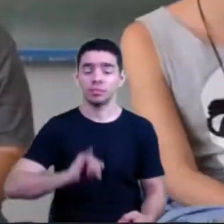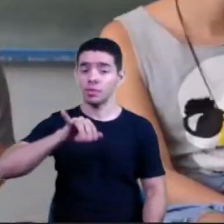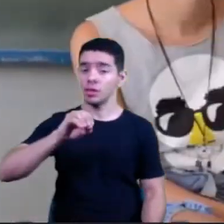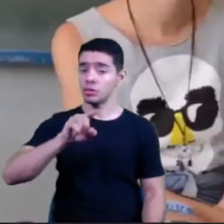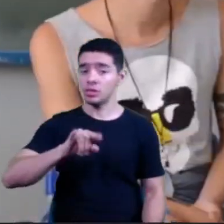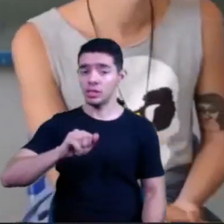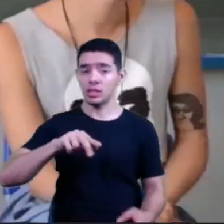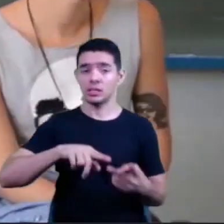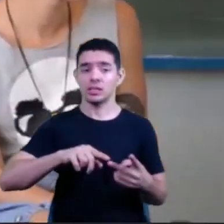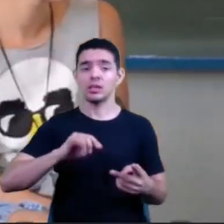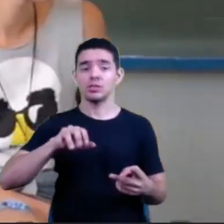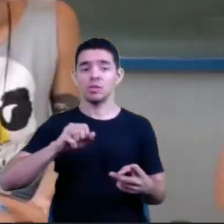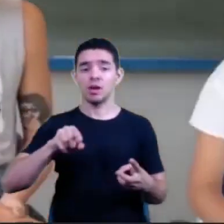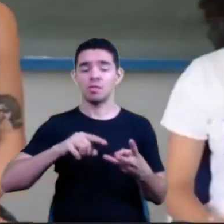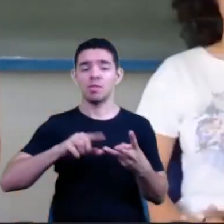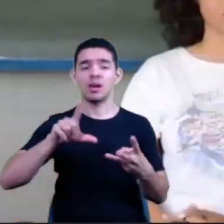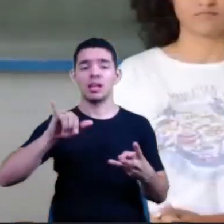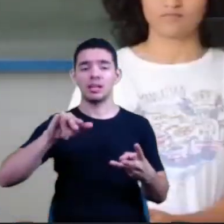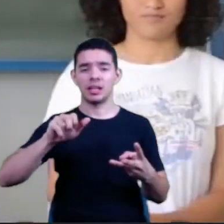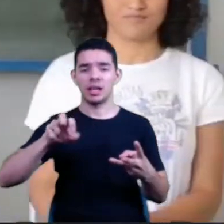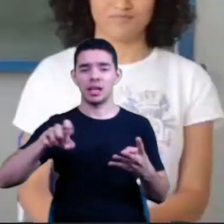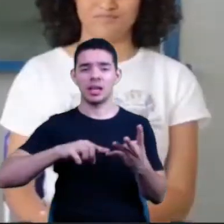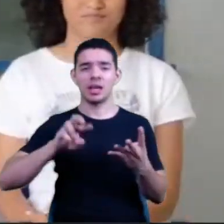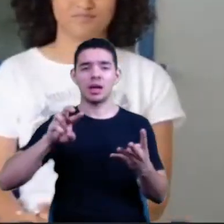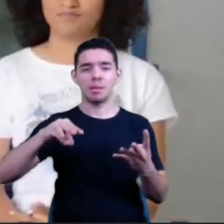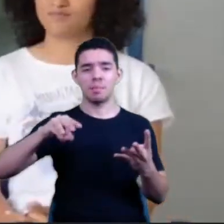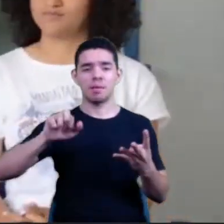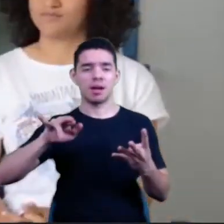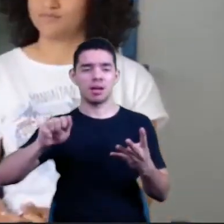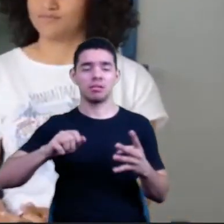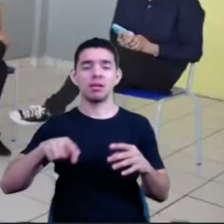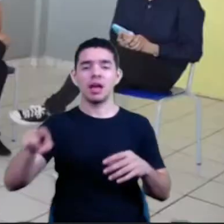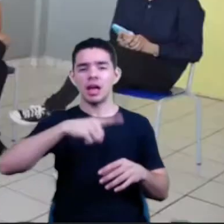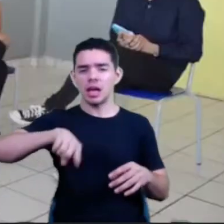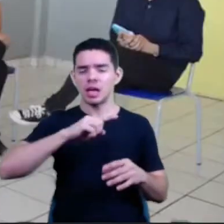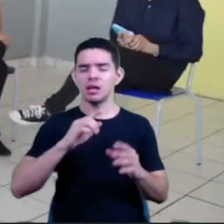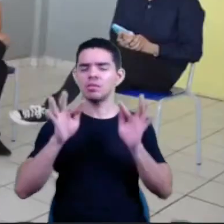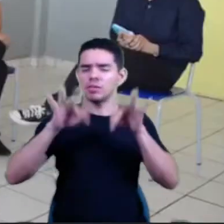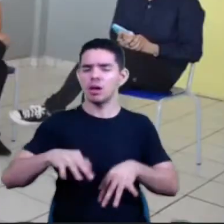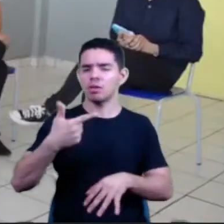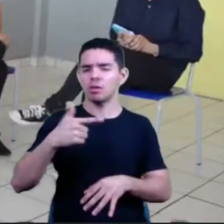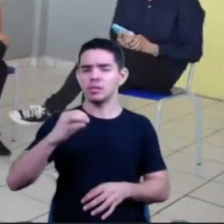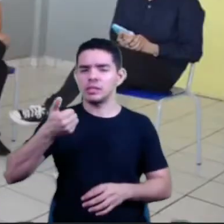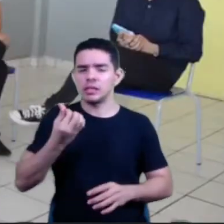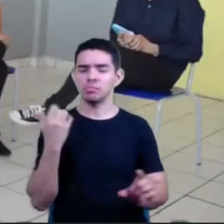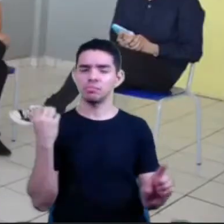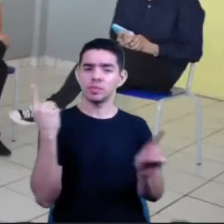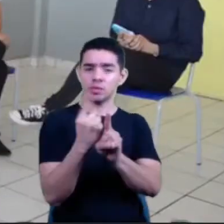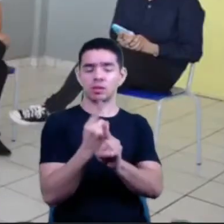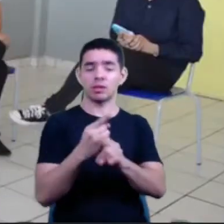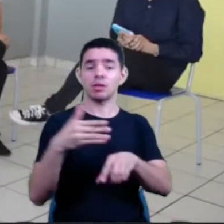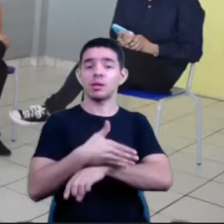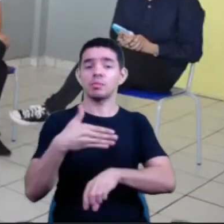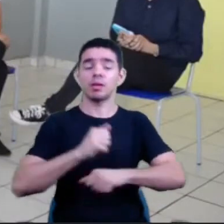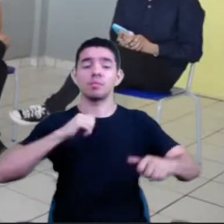Josiane, João, Linaê e Maria. Os caminhos deles se cruzaram no final de 2016, quando